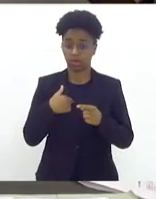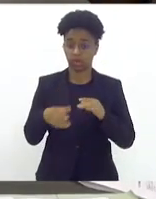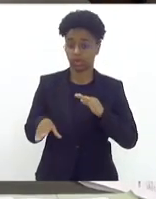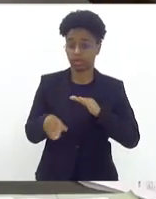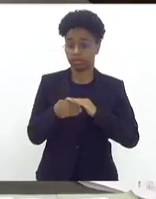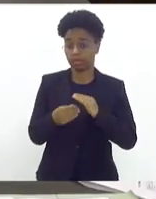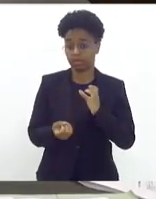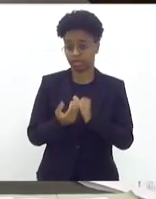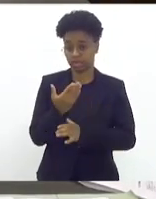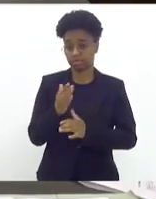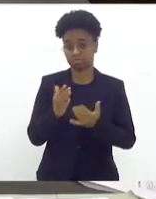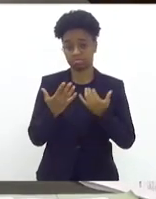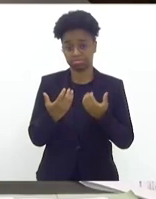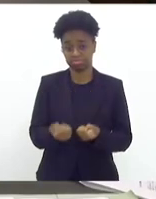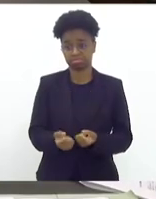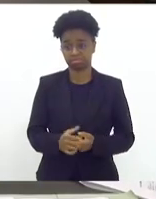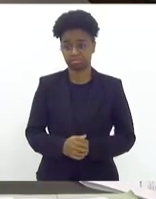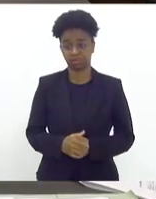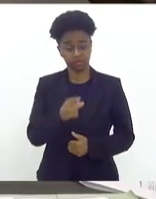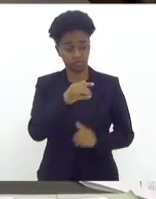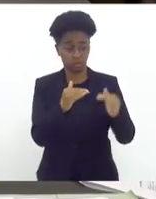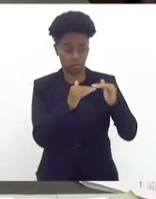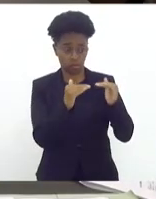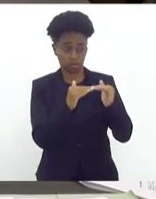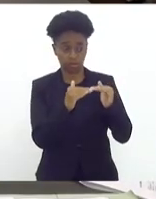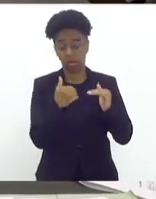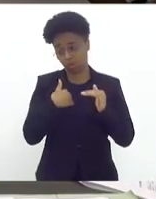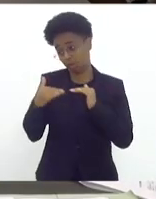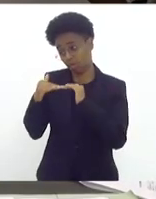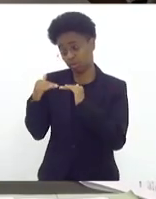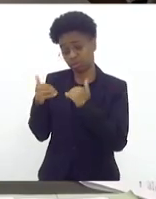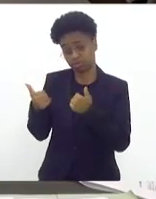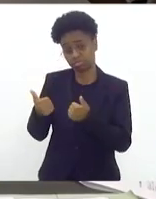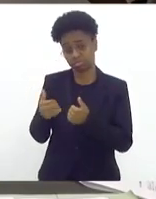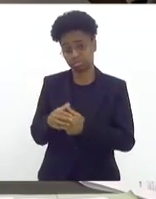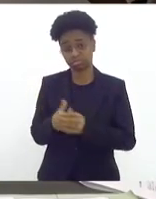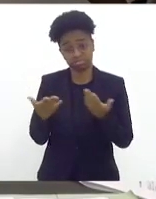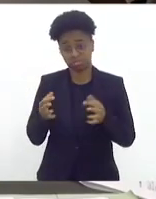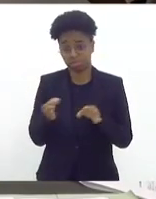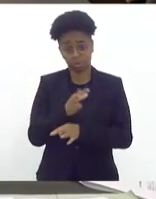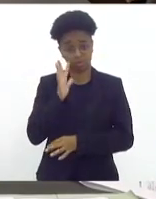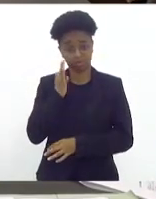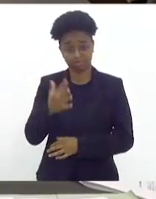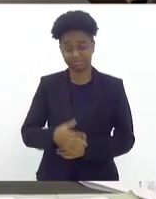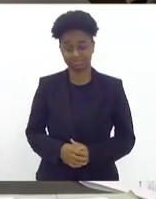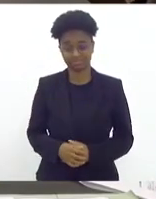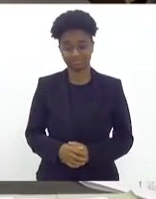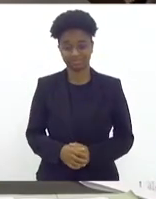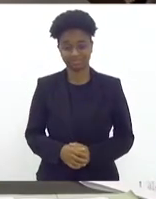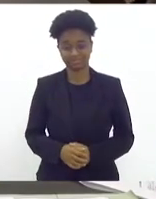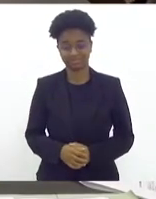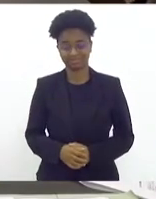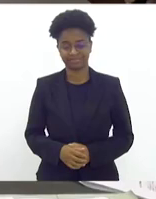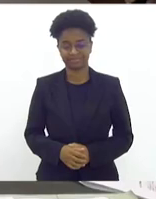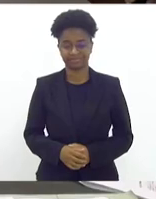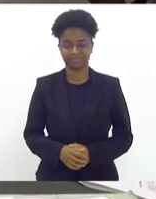foram acatadas. Não perguntam só se você está concordando. Estou concordando. Está resolvido. Resolvido.